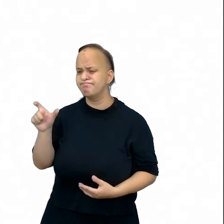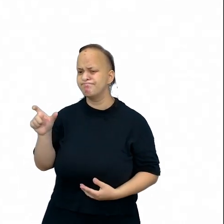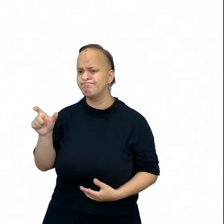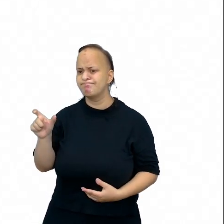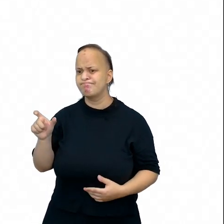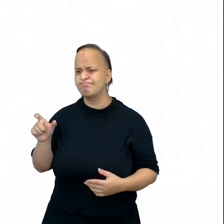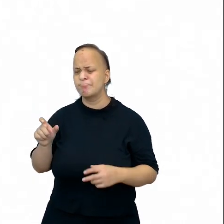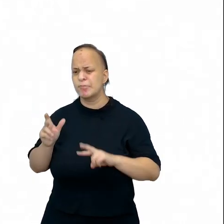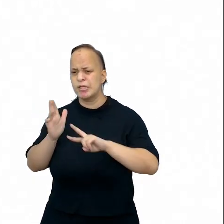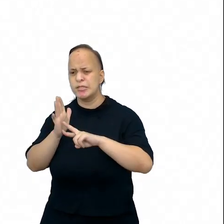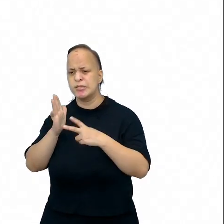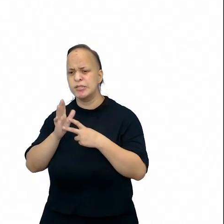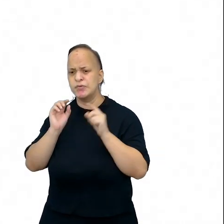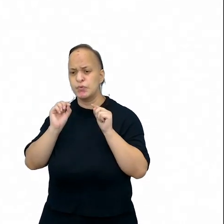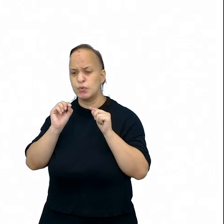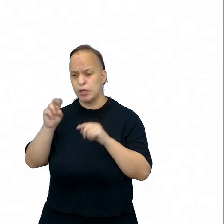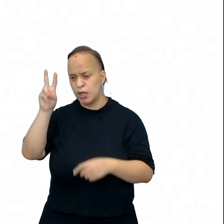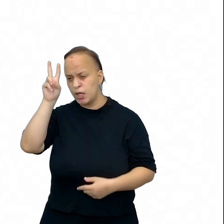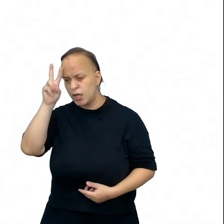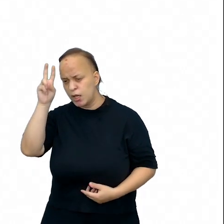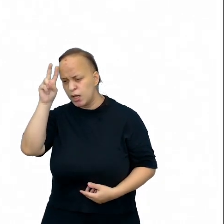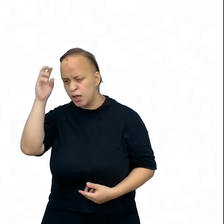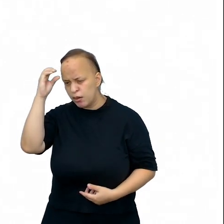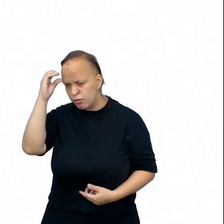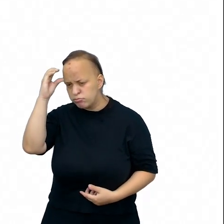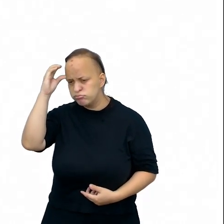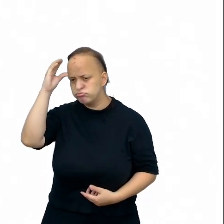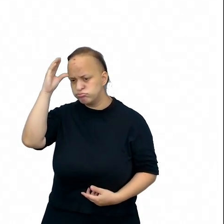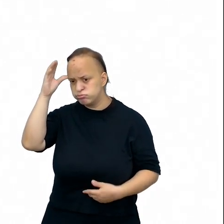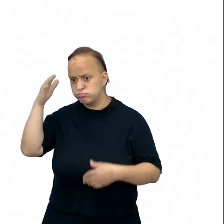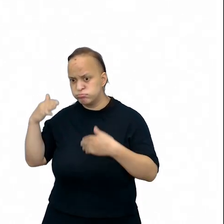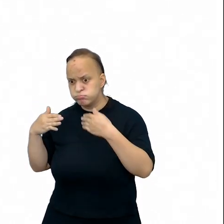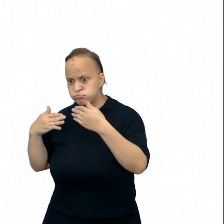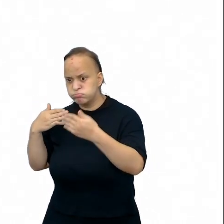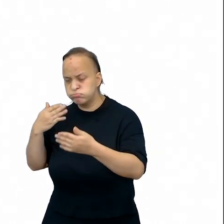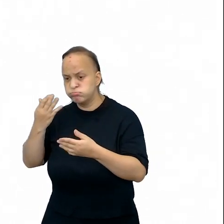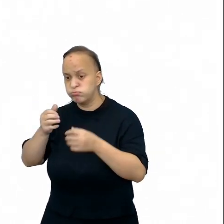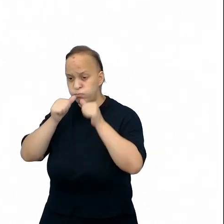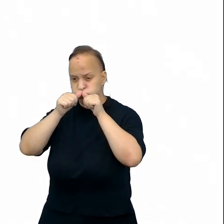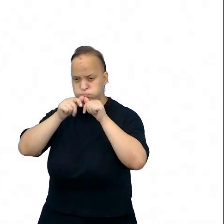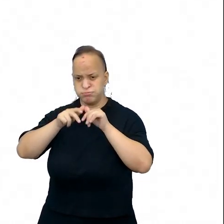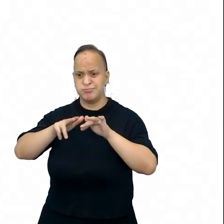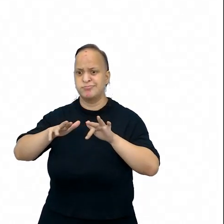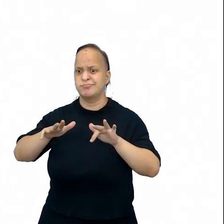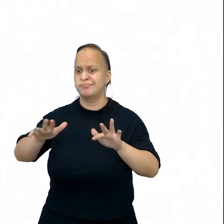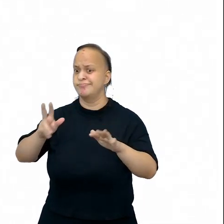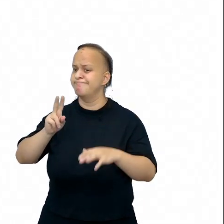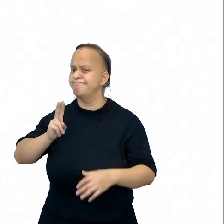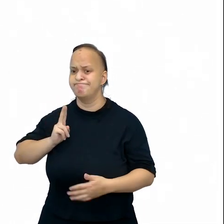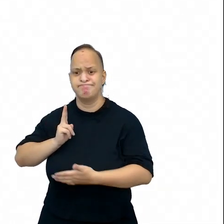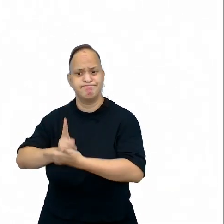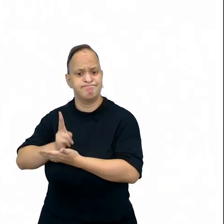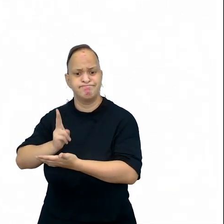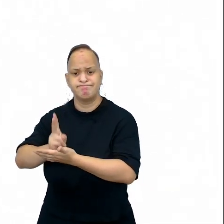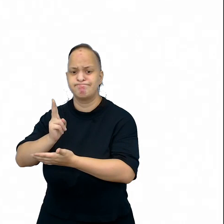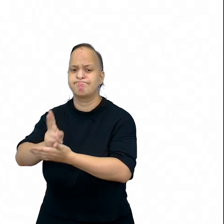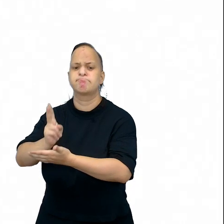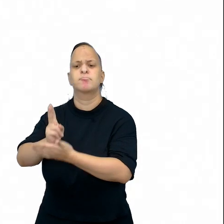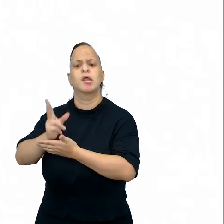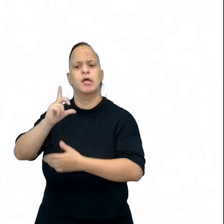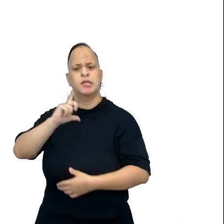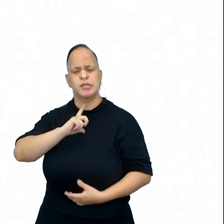as histórias, conhecimentos, canções e mitos do seu povo. Então, existem muitos griots músicos e